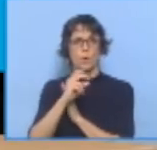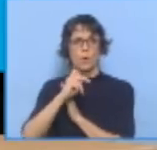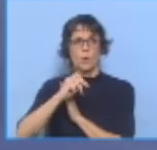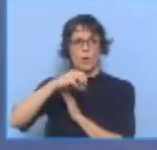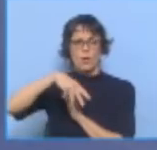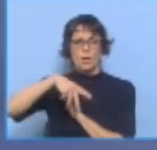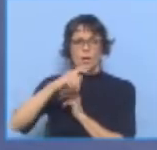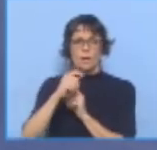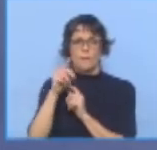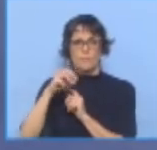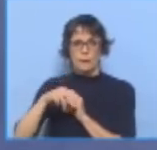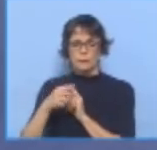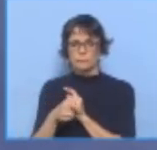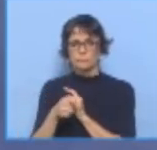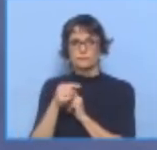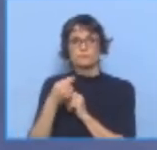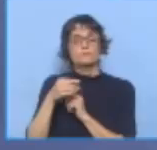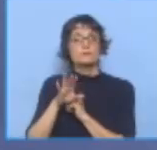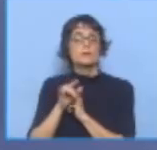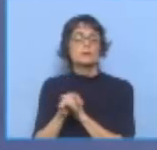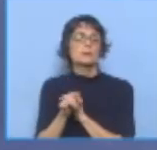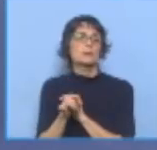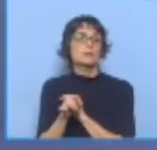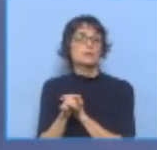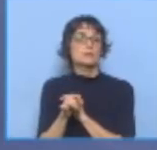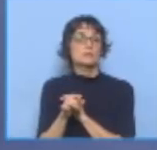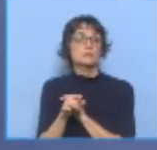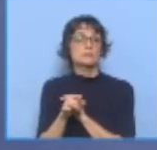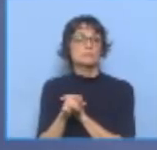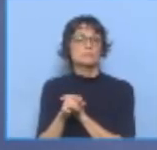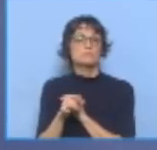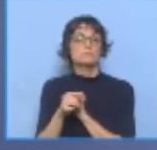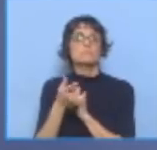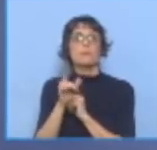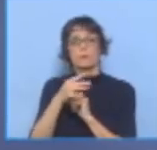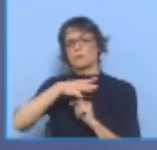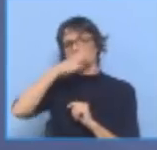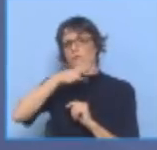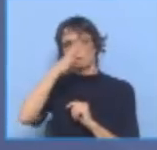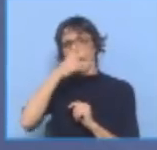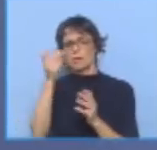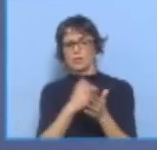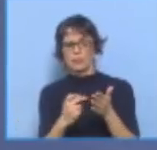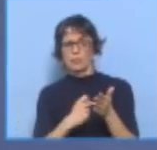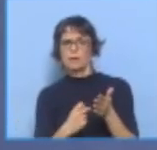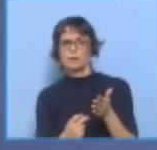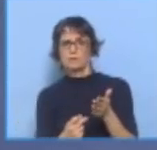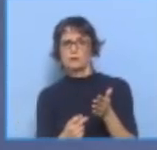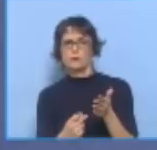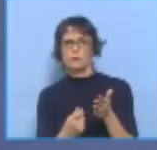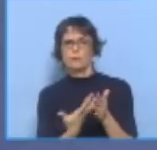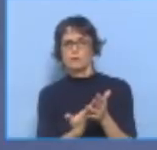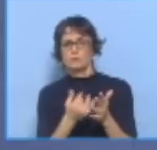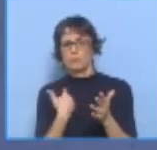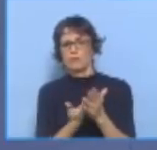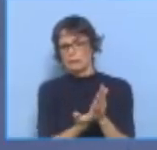uma explicação em nota que iremos, que suponho já aparece aqui, e iremos depois colocar, dar-lhe o devido relevo,